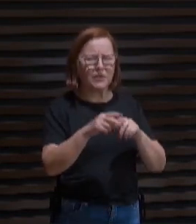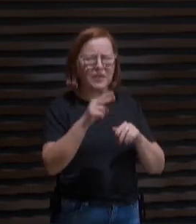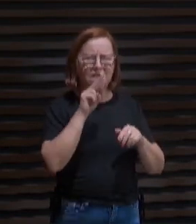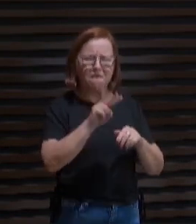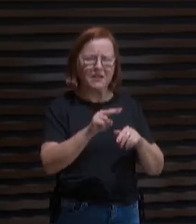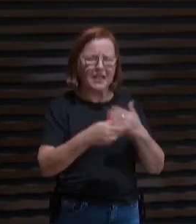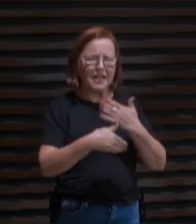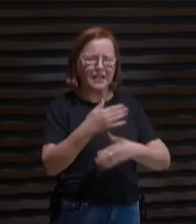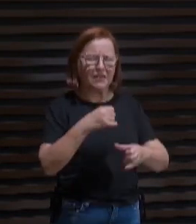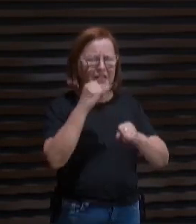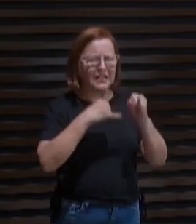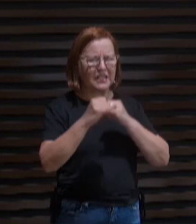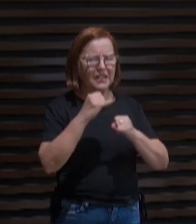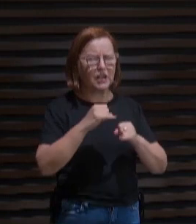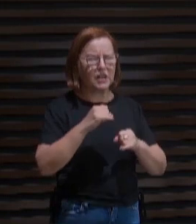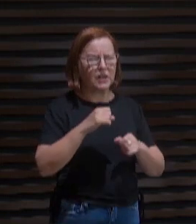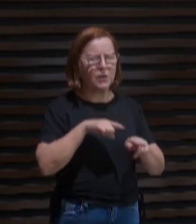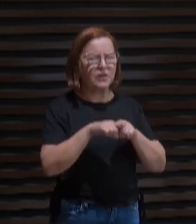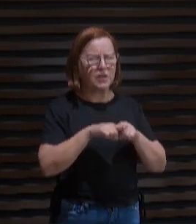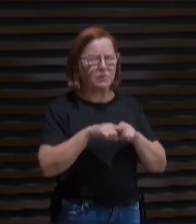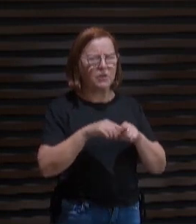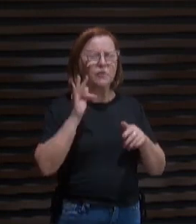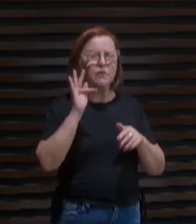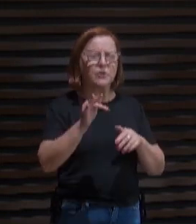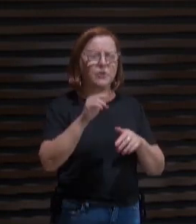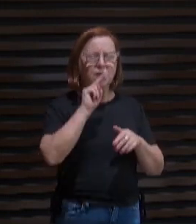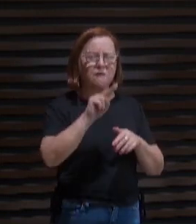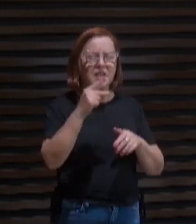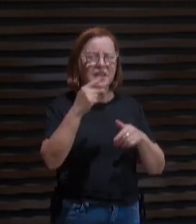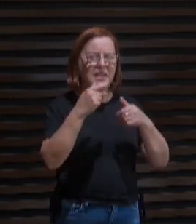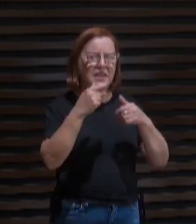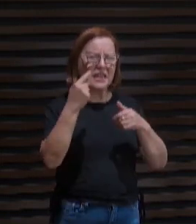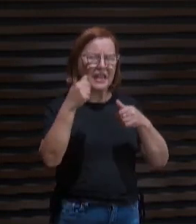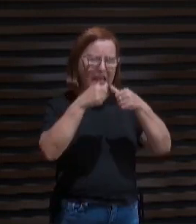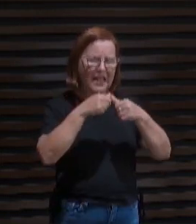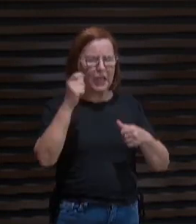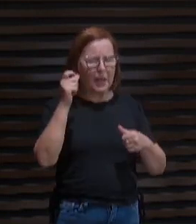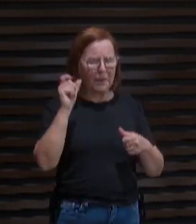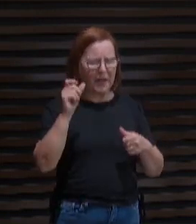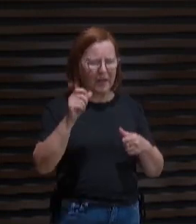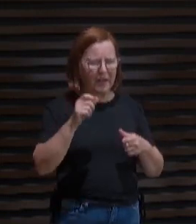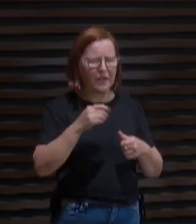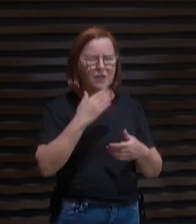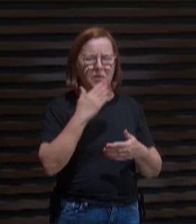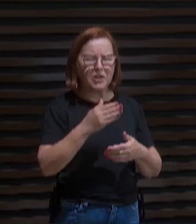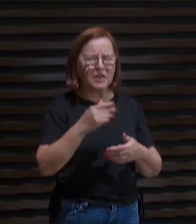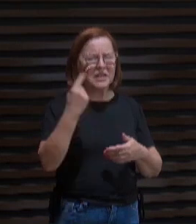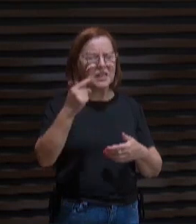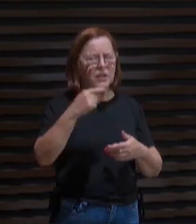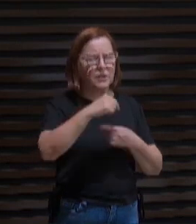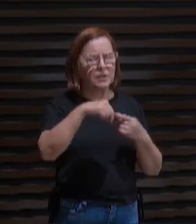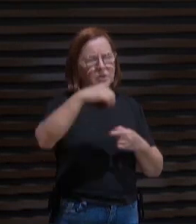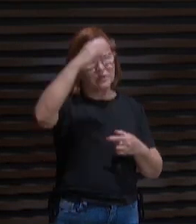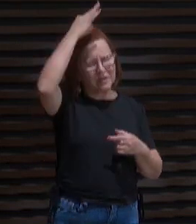internet, os irmãos que hão de ouvir essa palavra, pedindo que o teu Santo Espírito esteja fortalecendo cada um de nós e nos fazendo